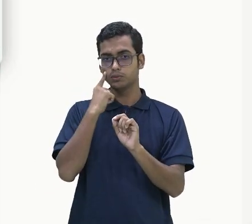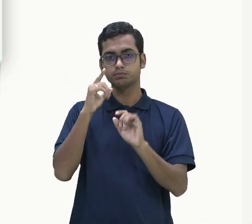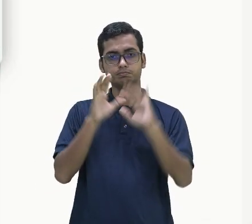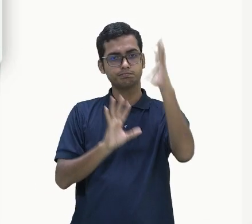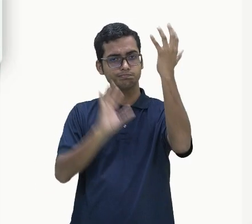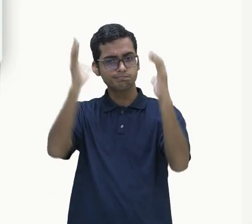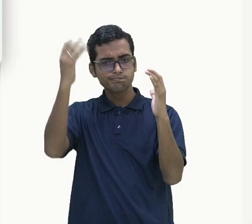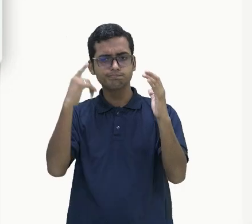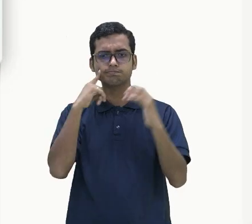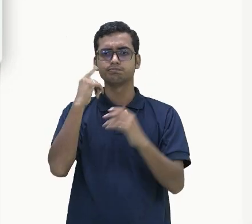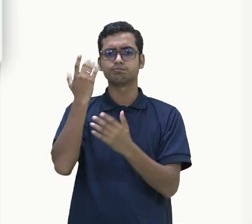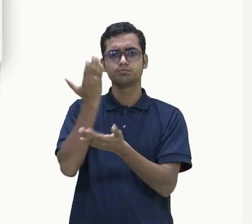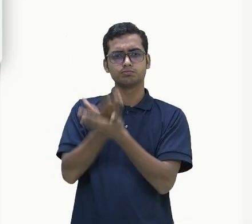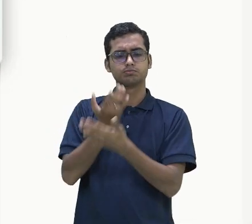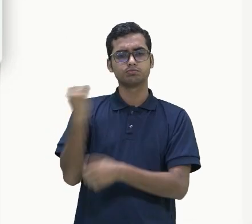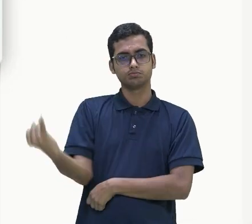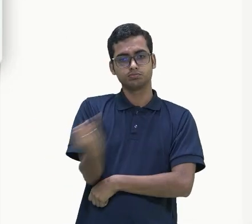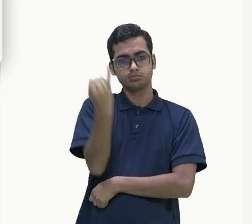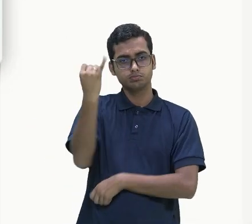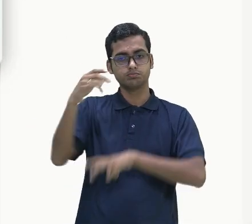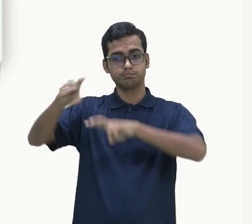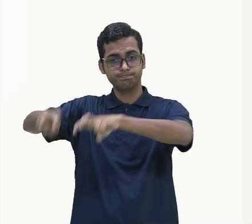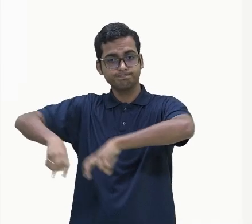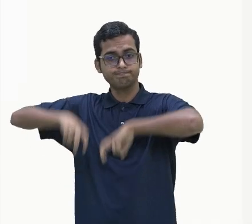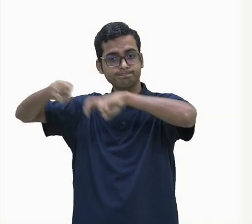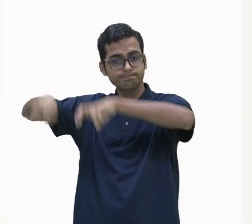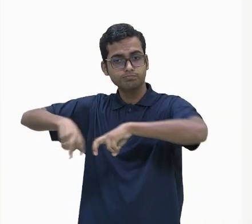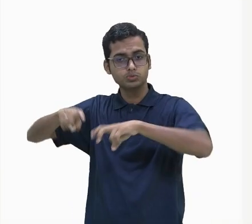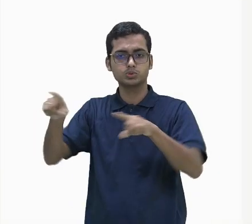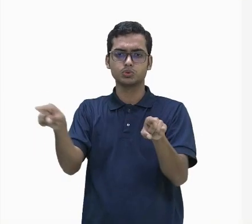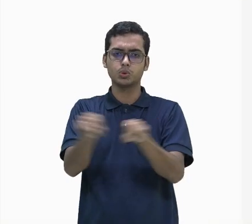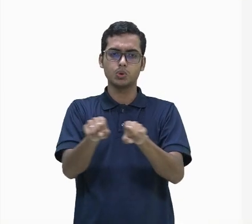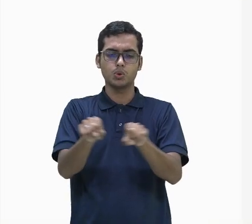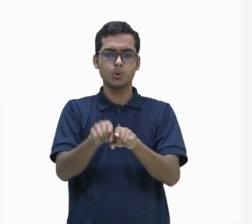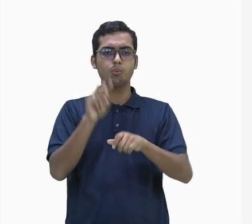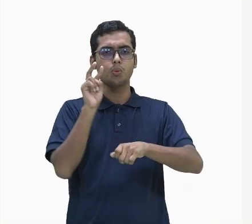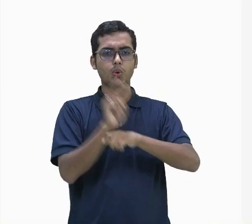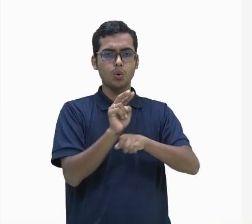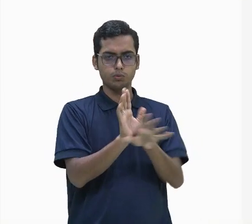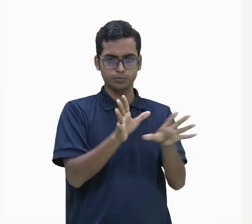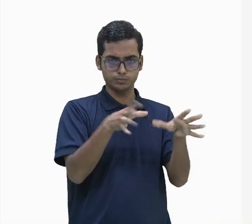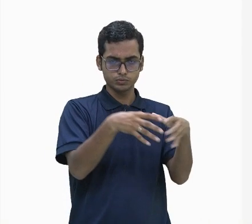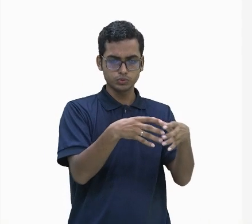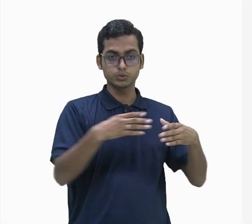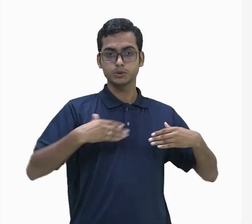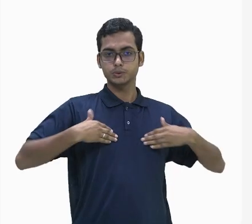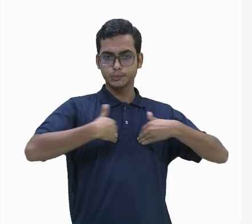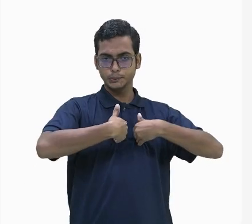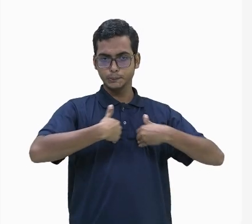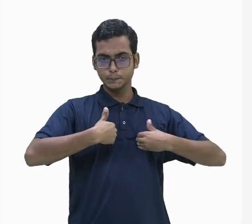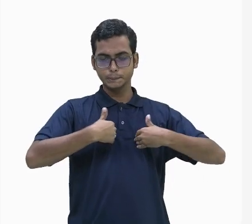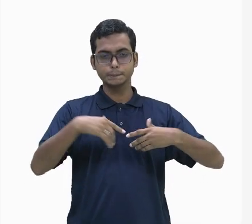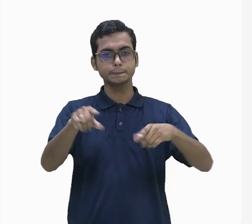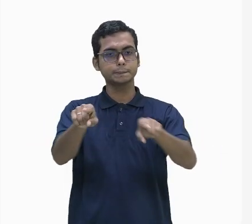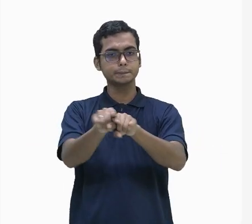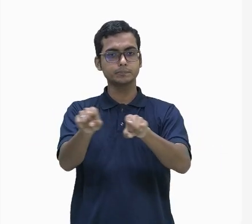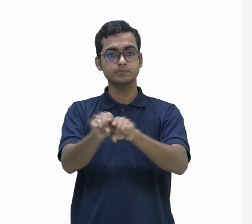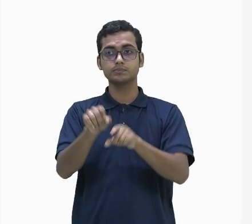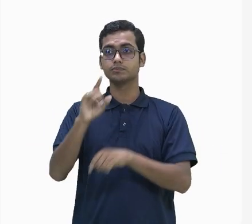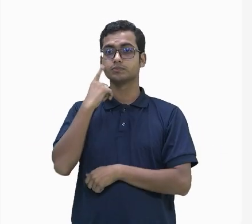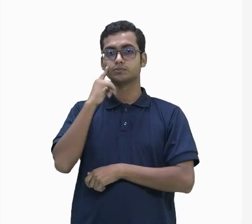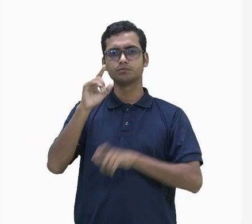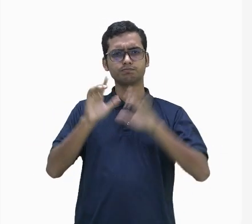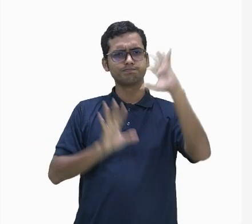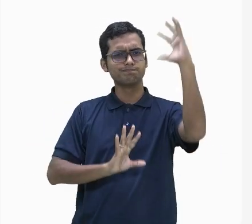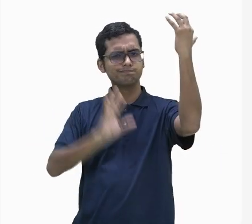agricultura e a pecuária. Por conta dessas diferenças de climas, nós temos o quê? Que saber que